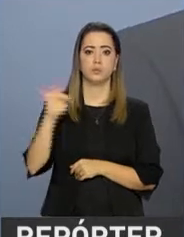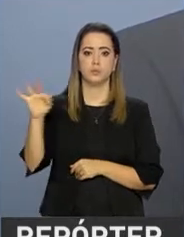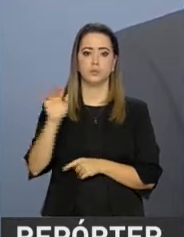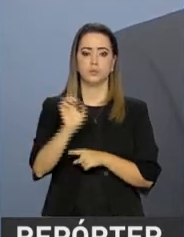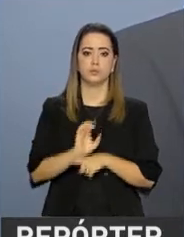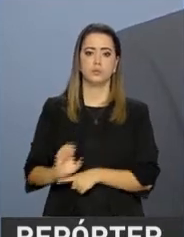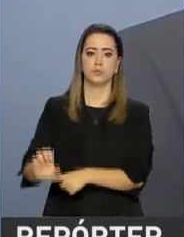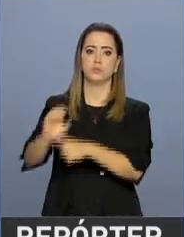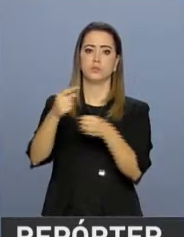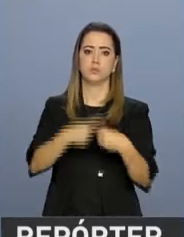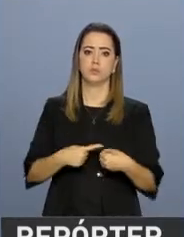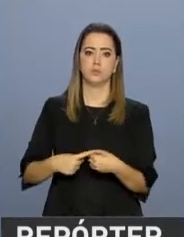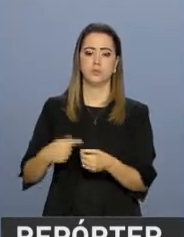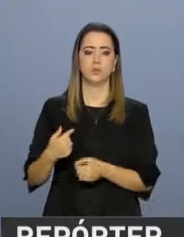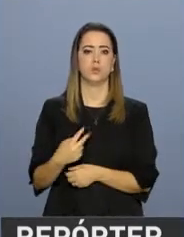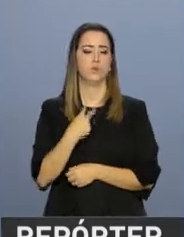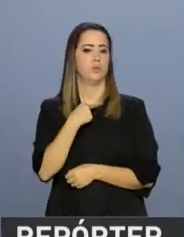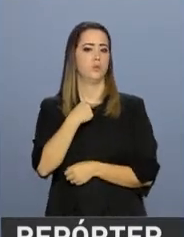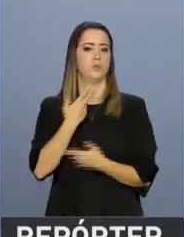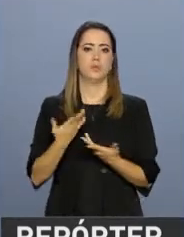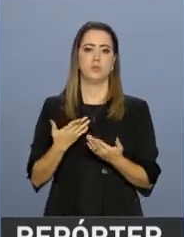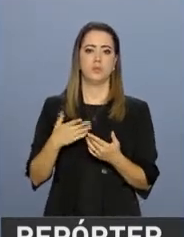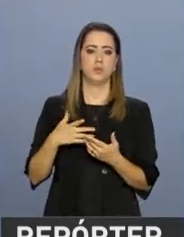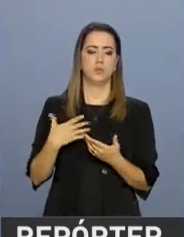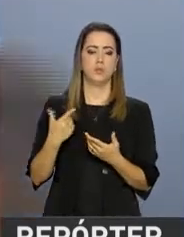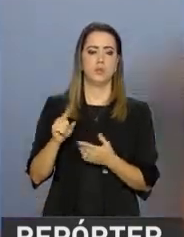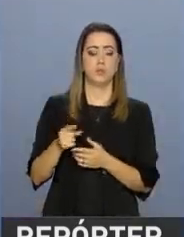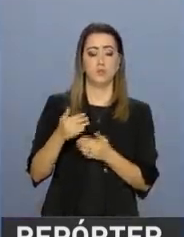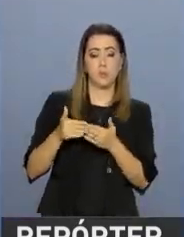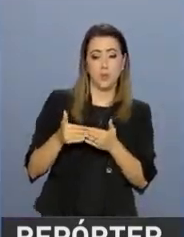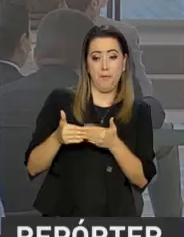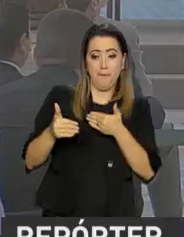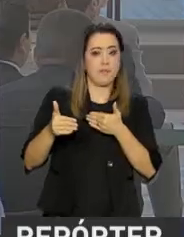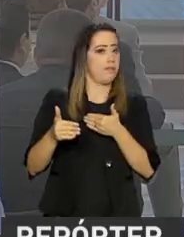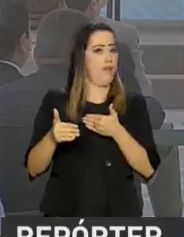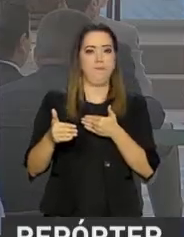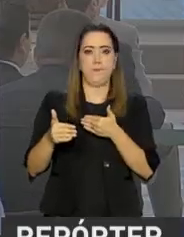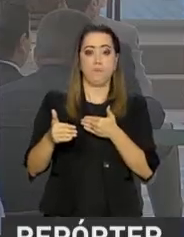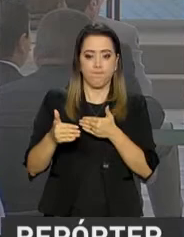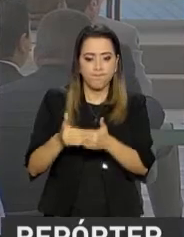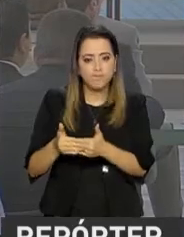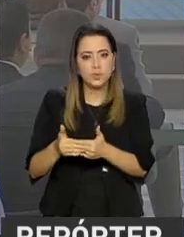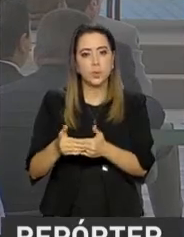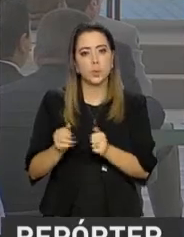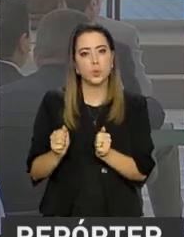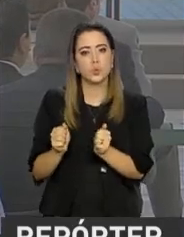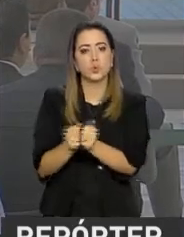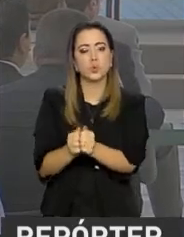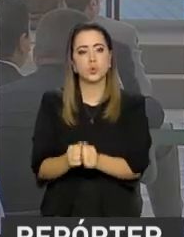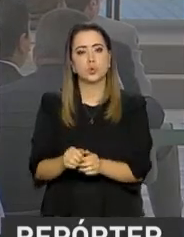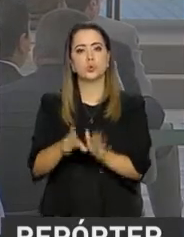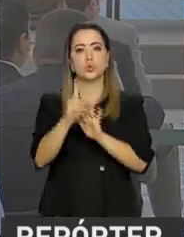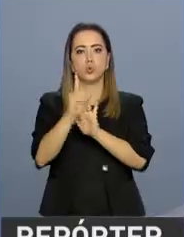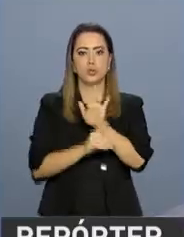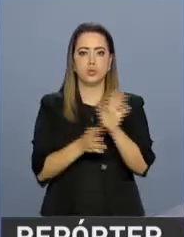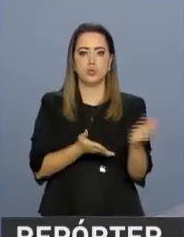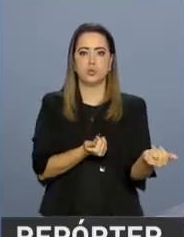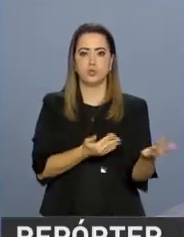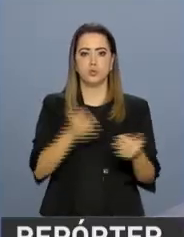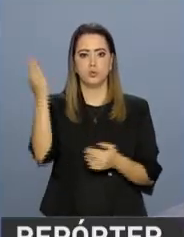e dos municípios nós não vamos arredar um centímetro sequer abrir mão dos direitos dos jovens brasileiros